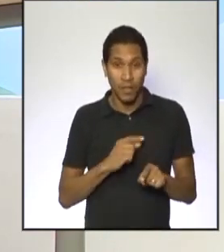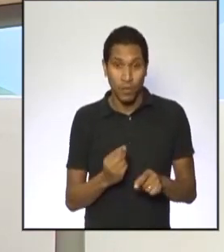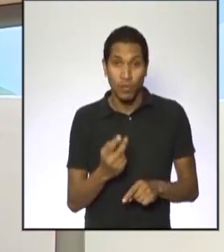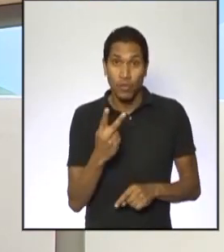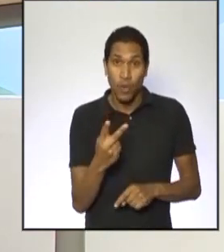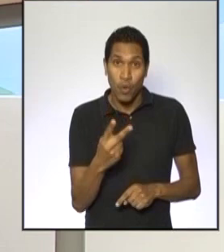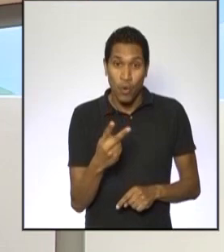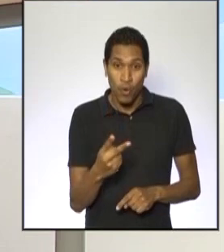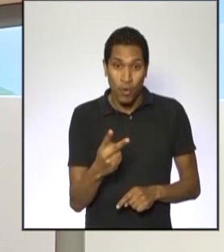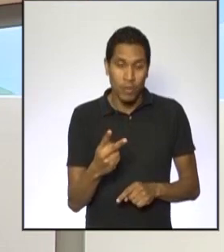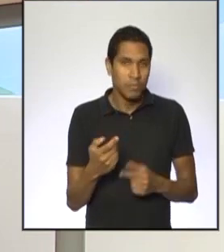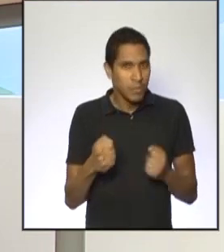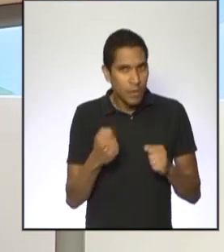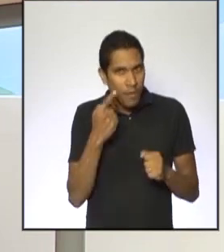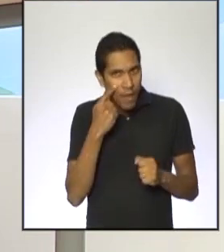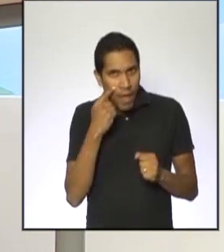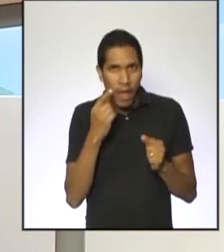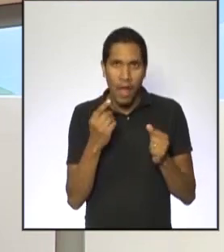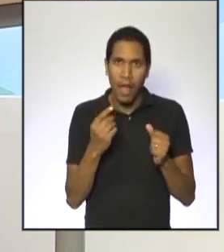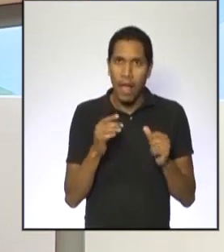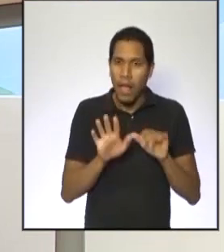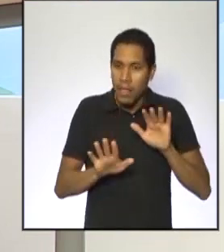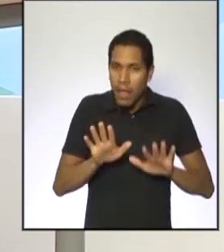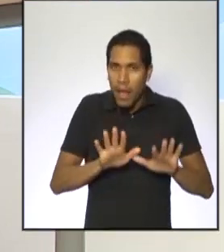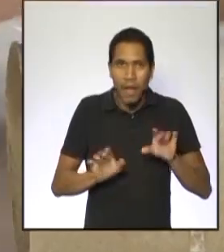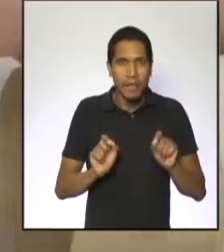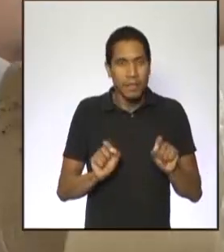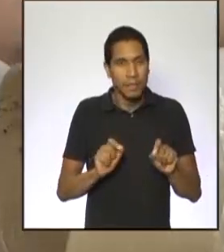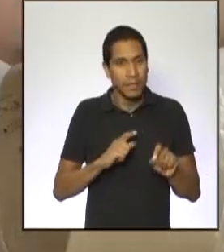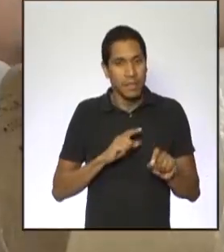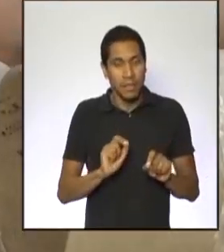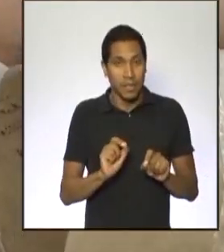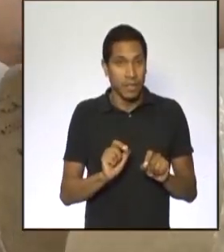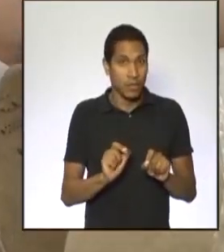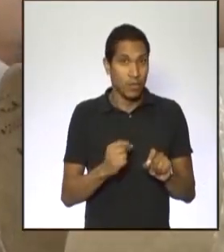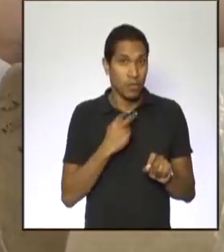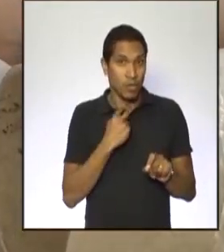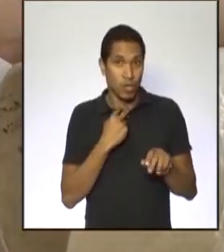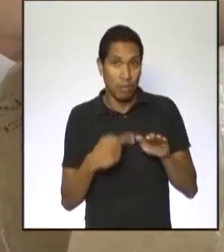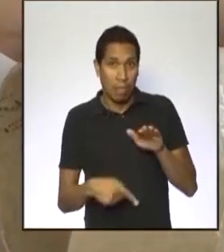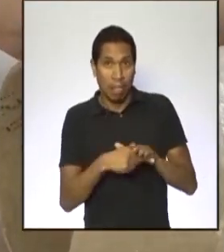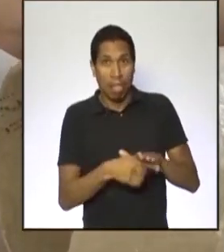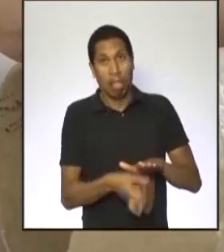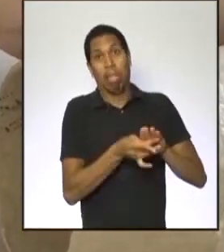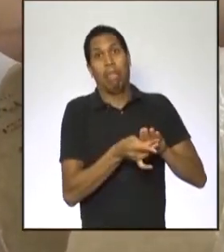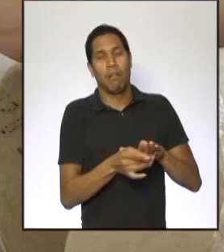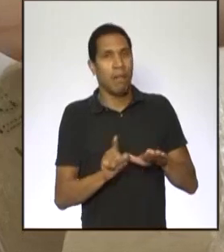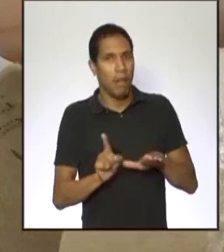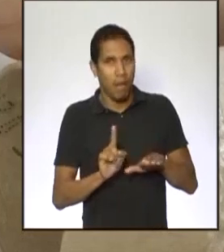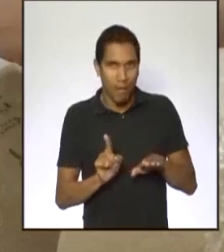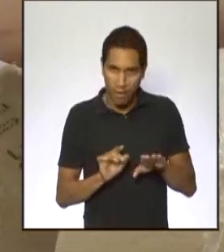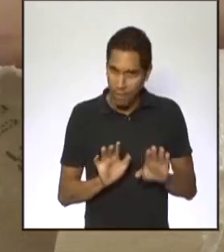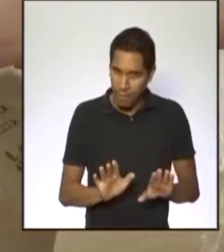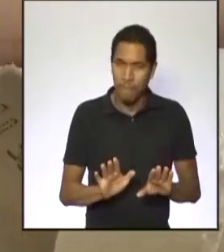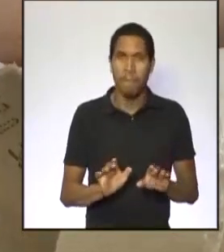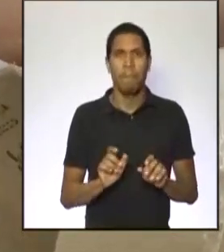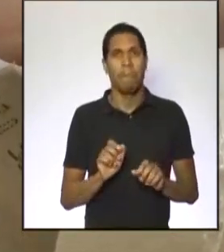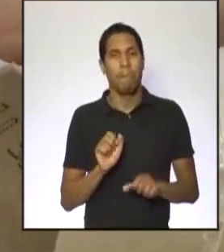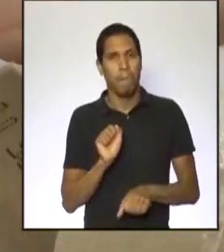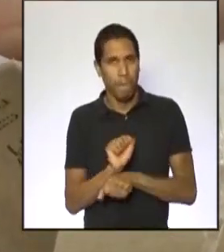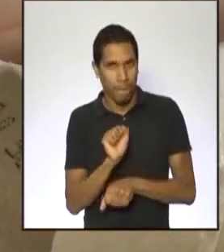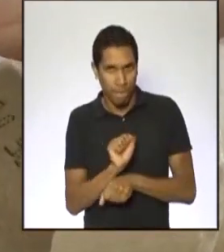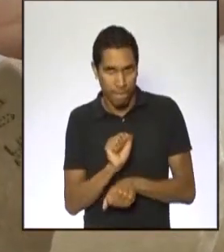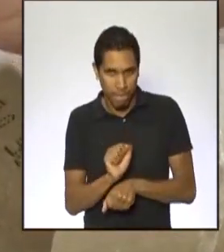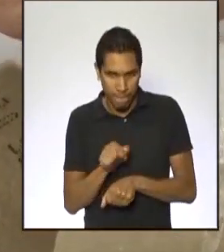Só tomar o cuidado, né, para que ele não cole lá. Então, o ideal é que não se coloque ainda,